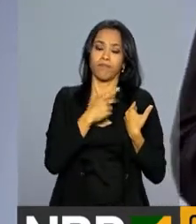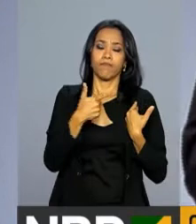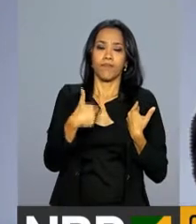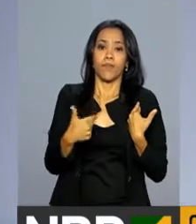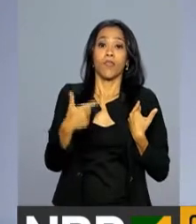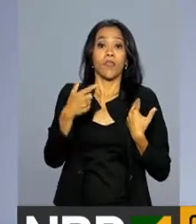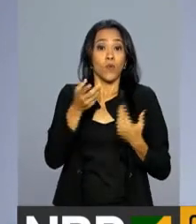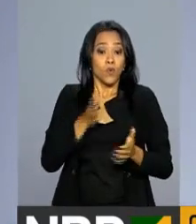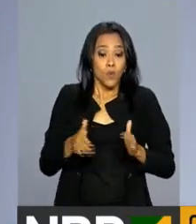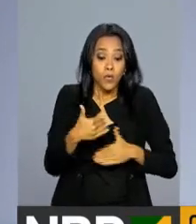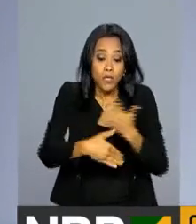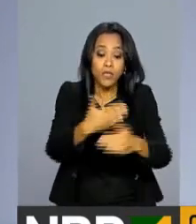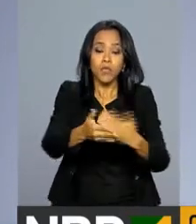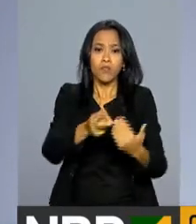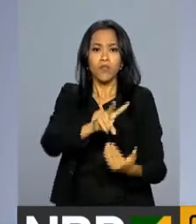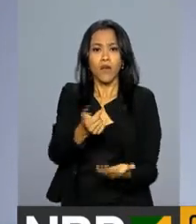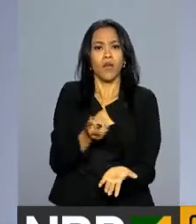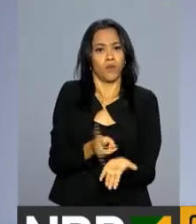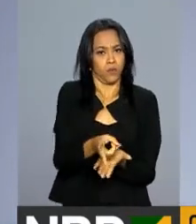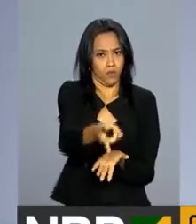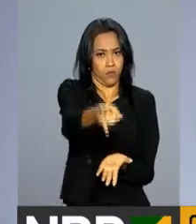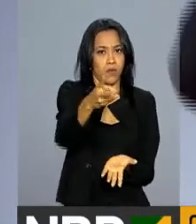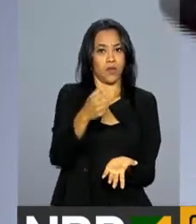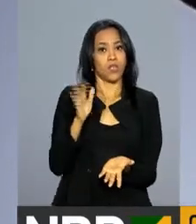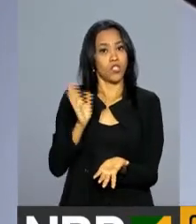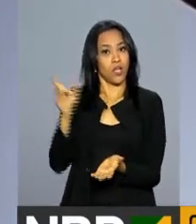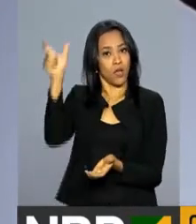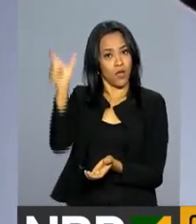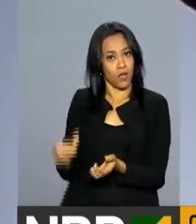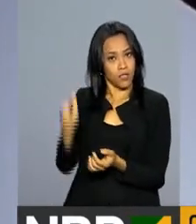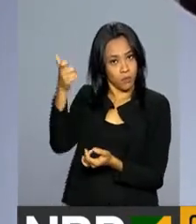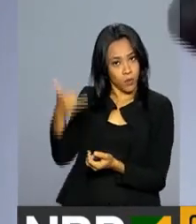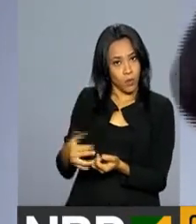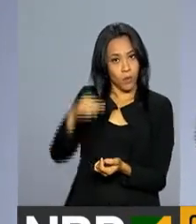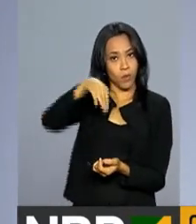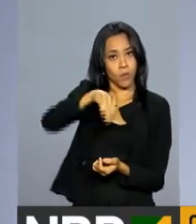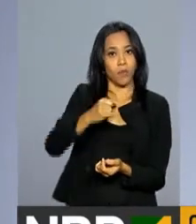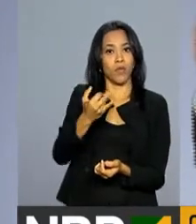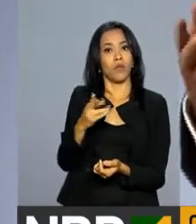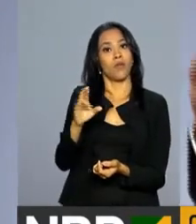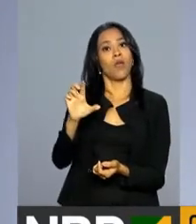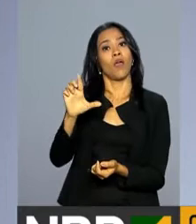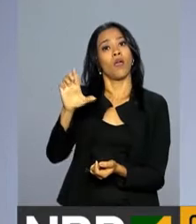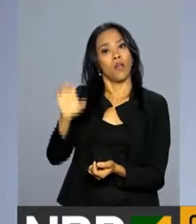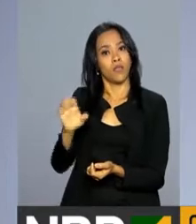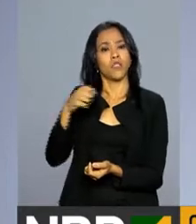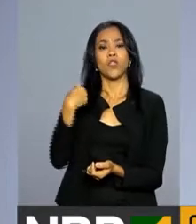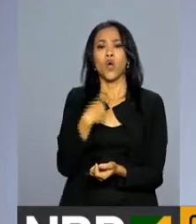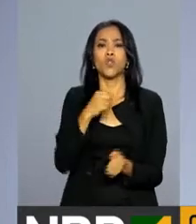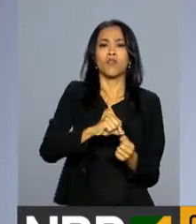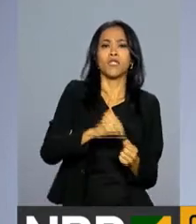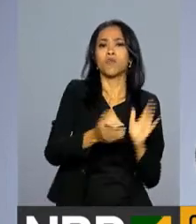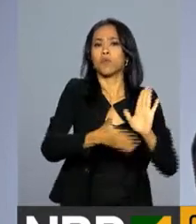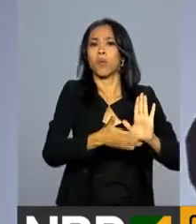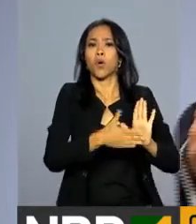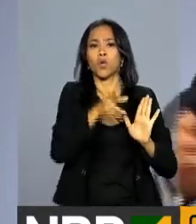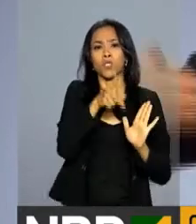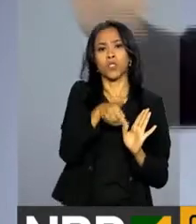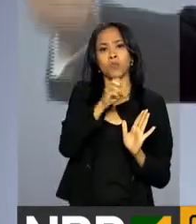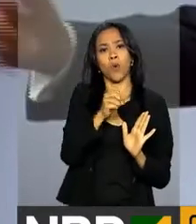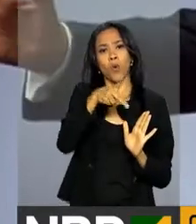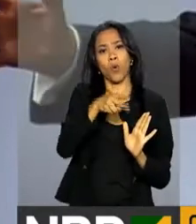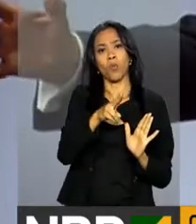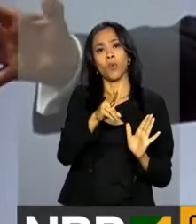se sustenta no tempo como disse meirelles nós não produzimos medidas populistas nós produzimos